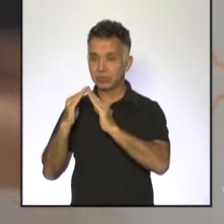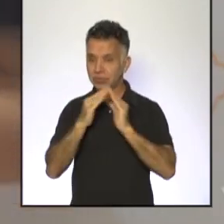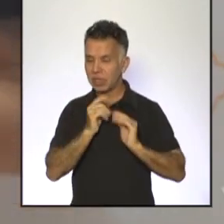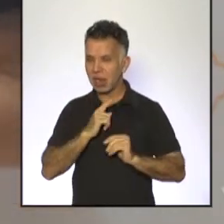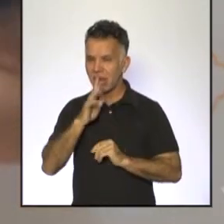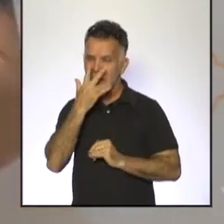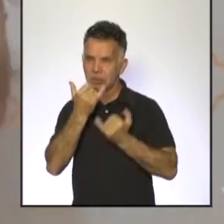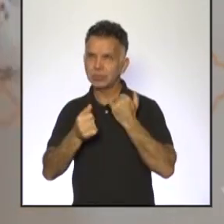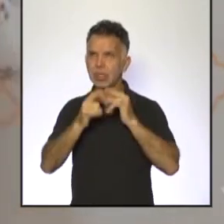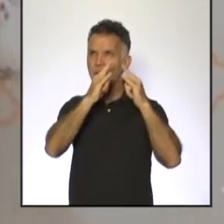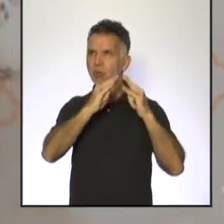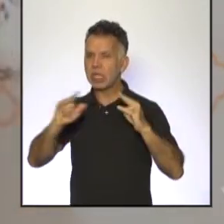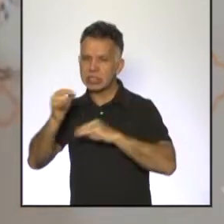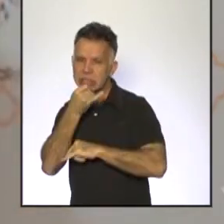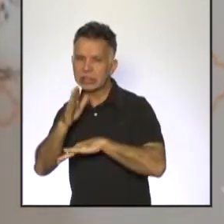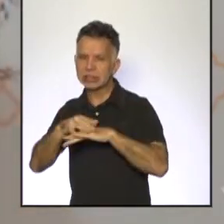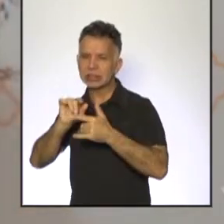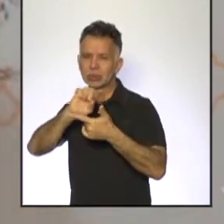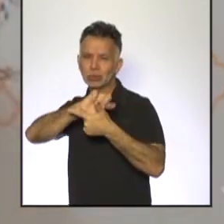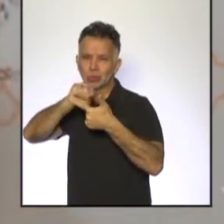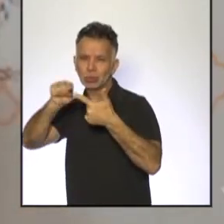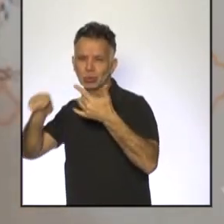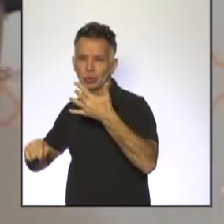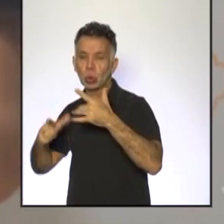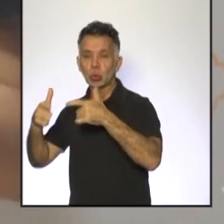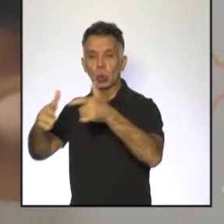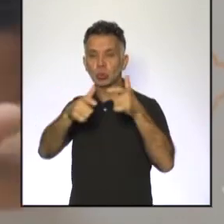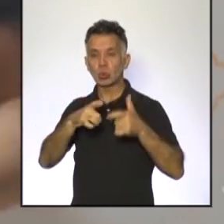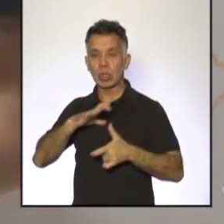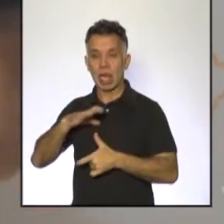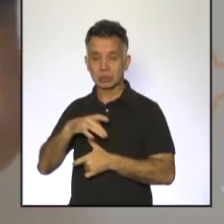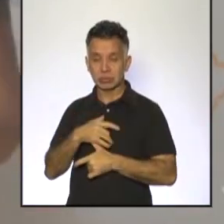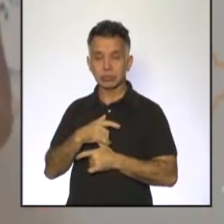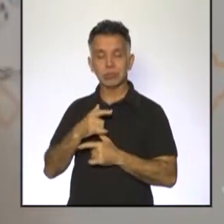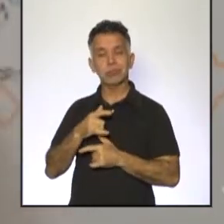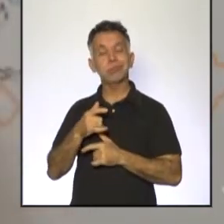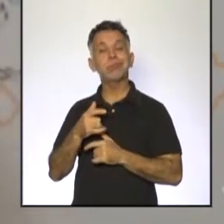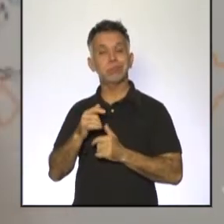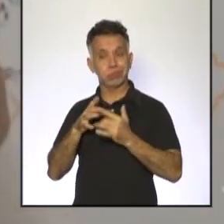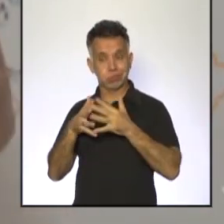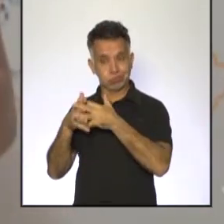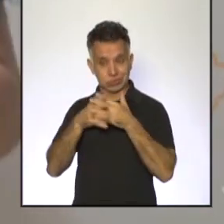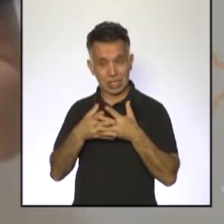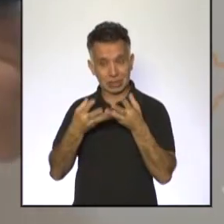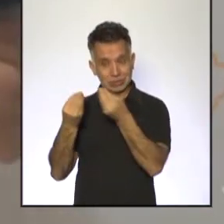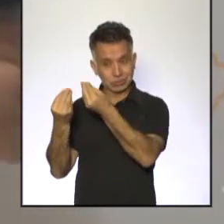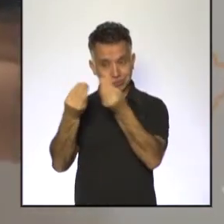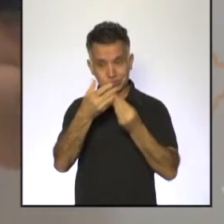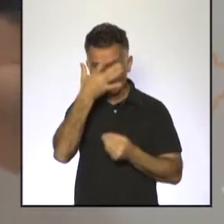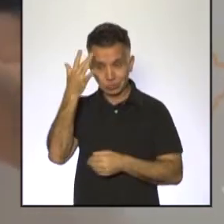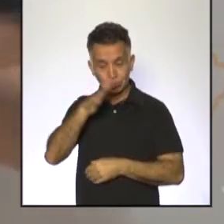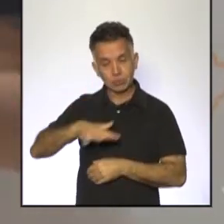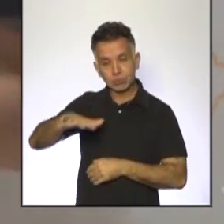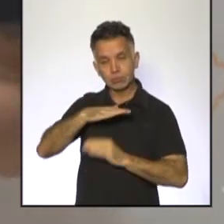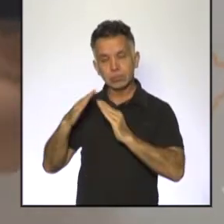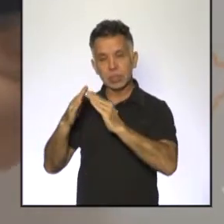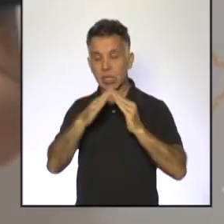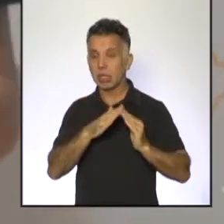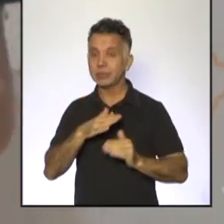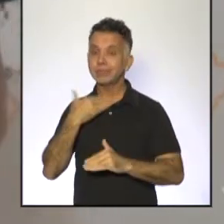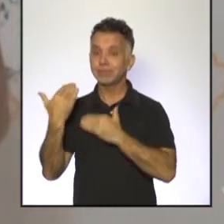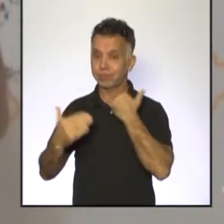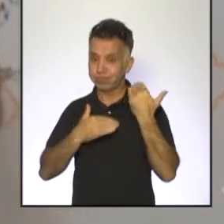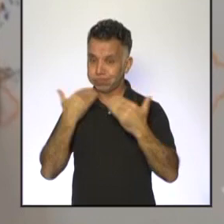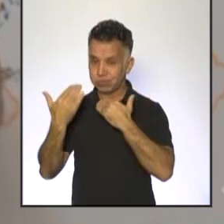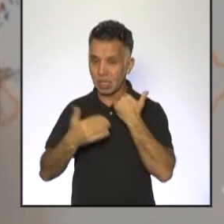São Francisco, Los Angeles, São Diego, você tem uma quantidade colossal de pessoas. Então a mortalidade